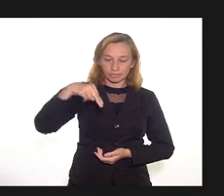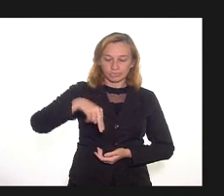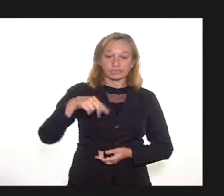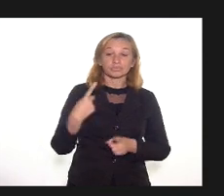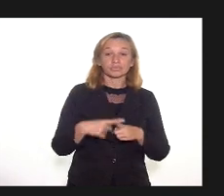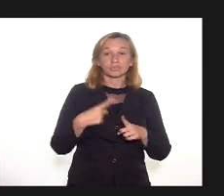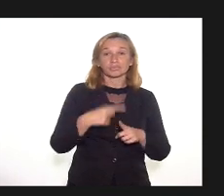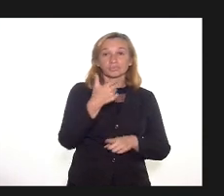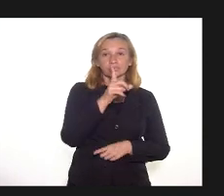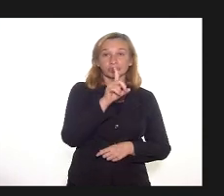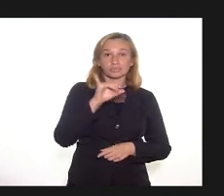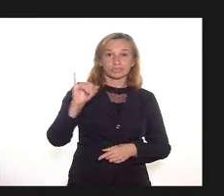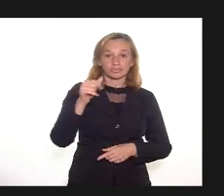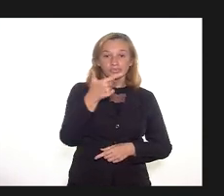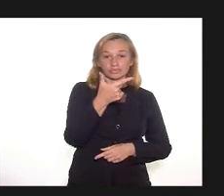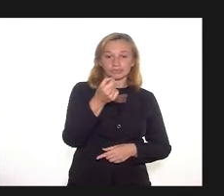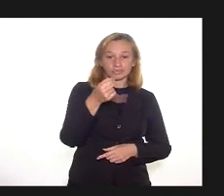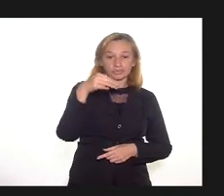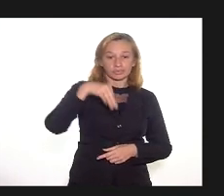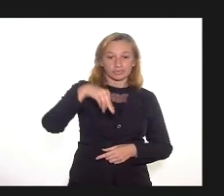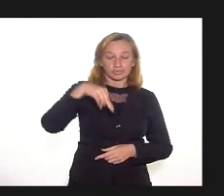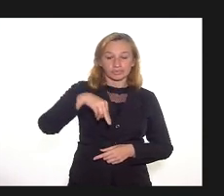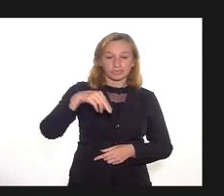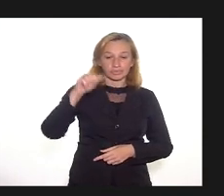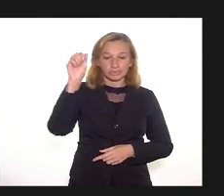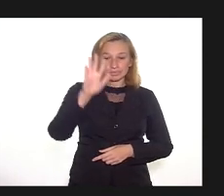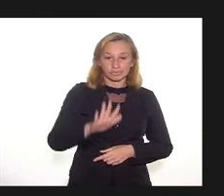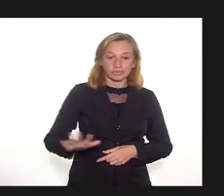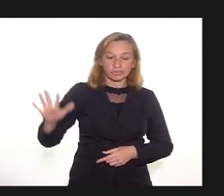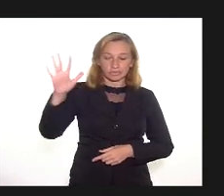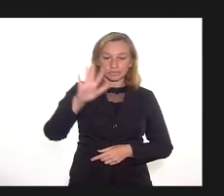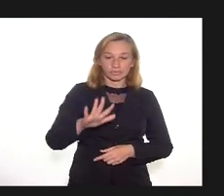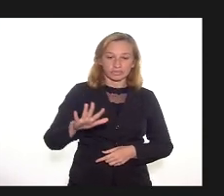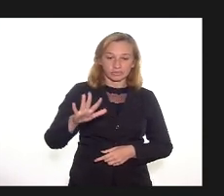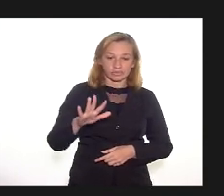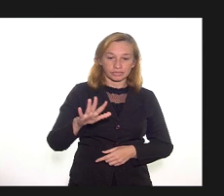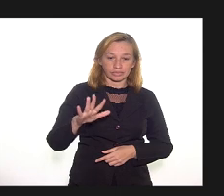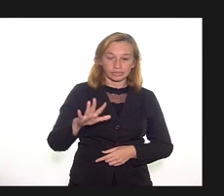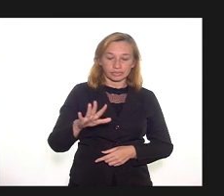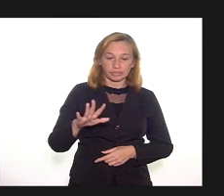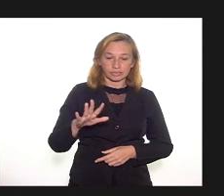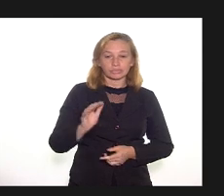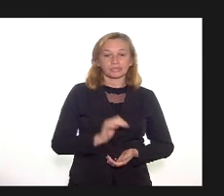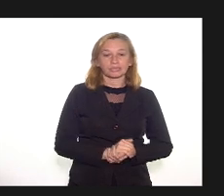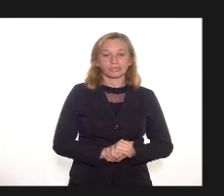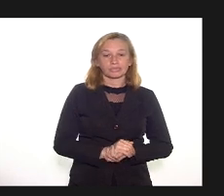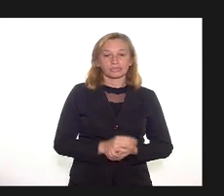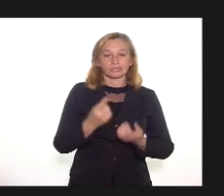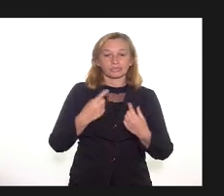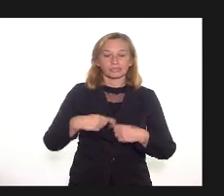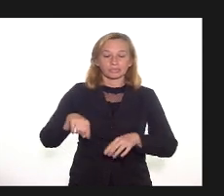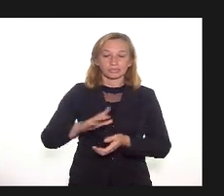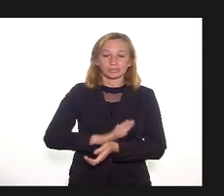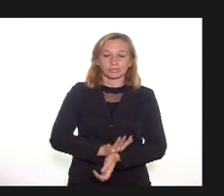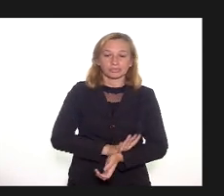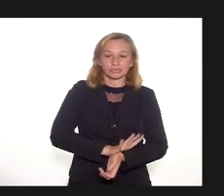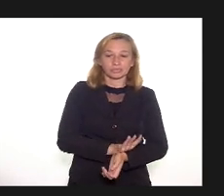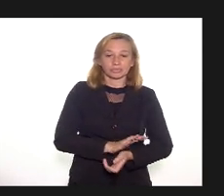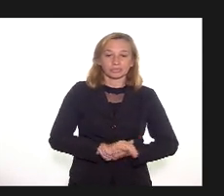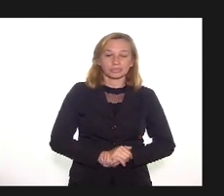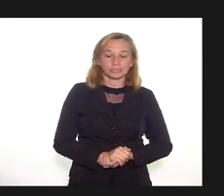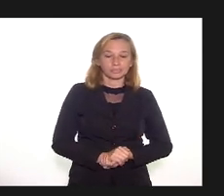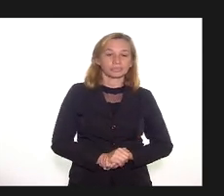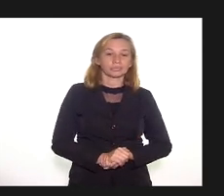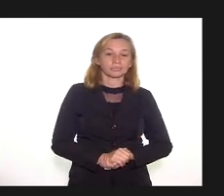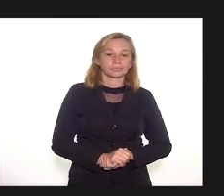20 de novembro é o dia nacional de combate a discriminação de